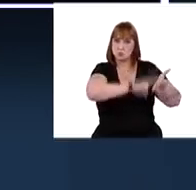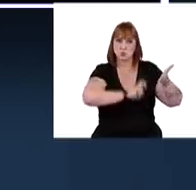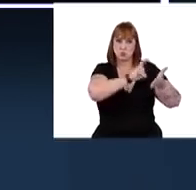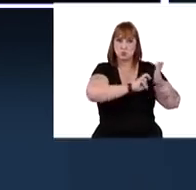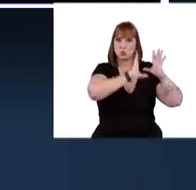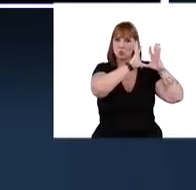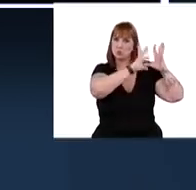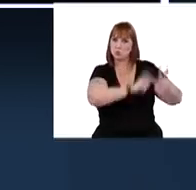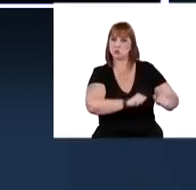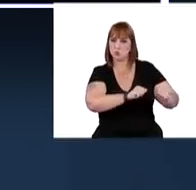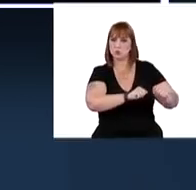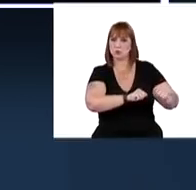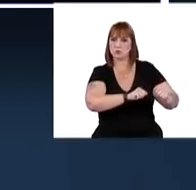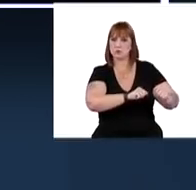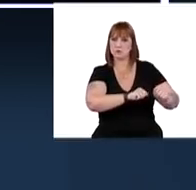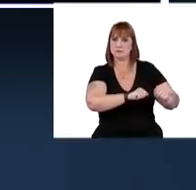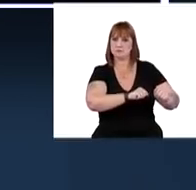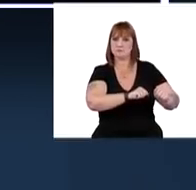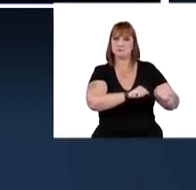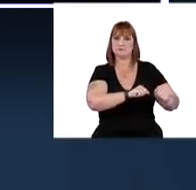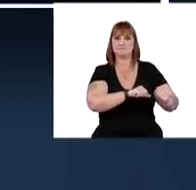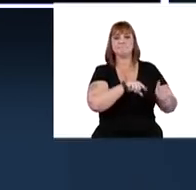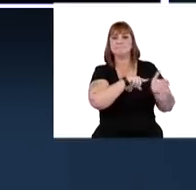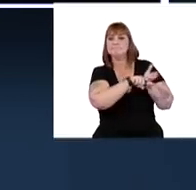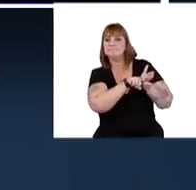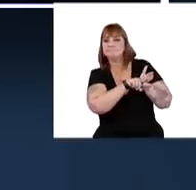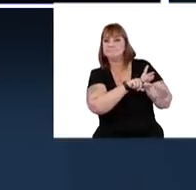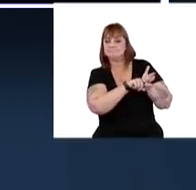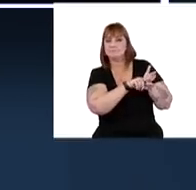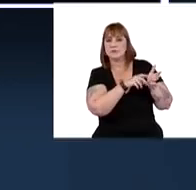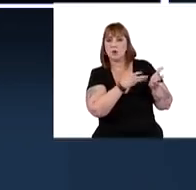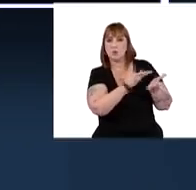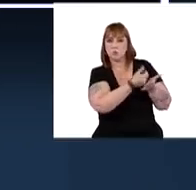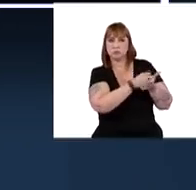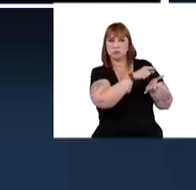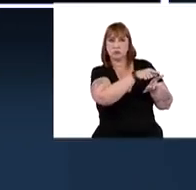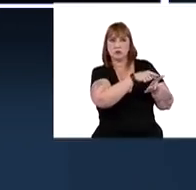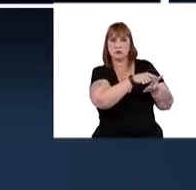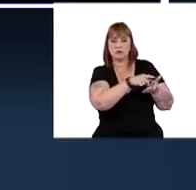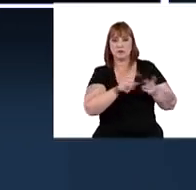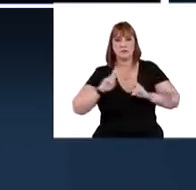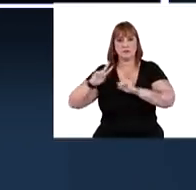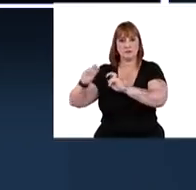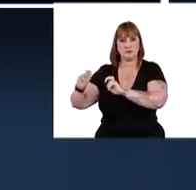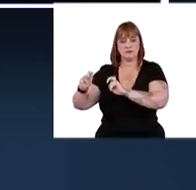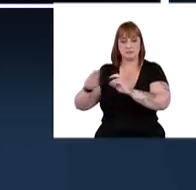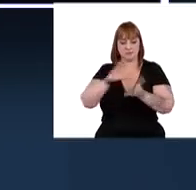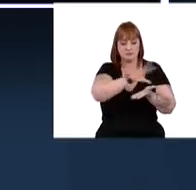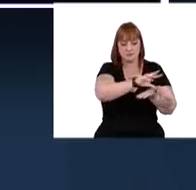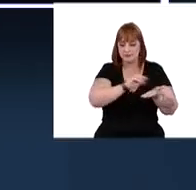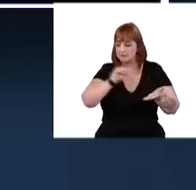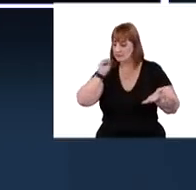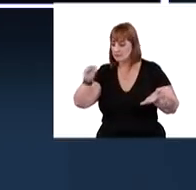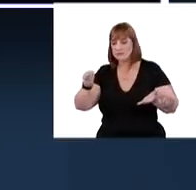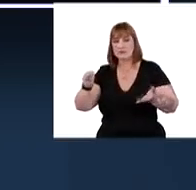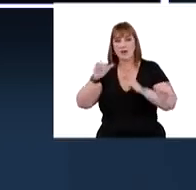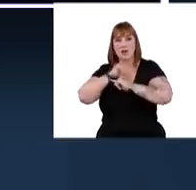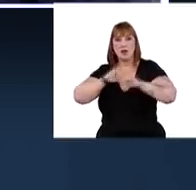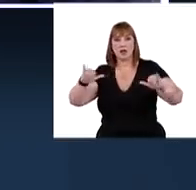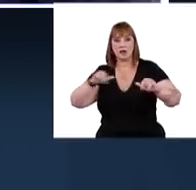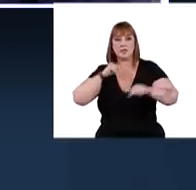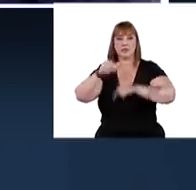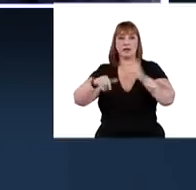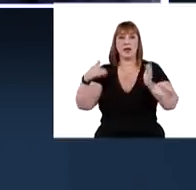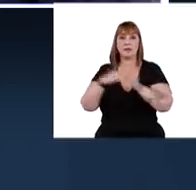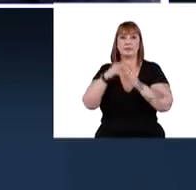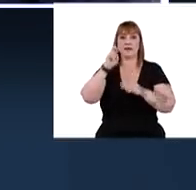os gêneros e modos que estão no consumo para a renda. Já anunciando que o trabalhador até R$5.000, está